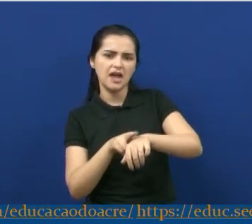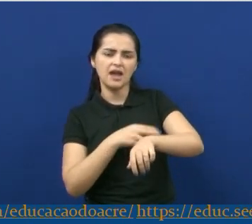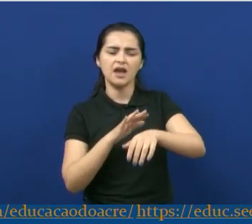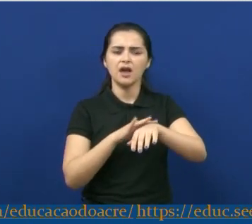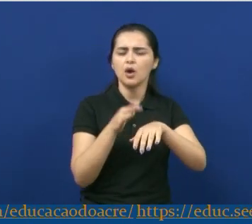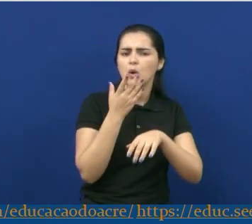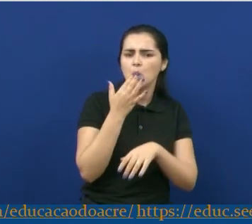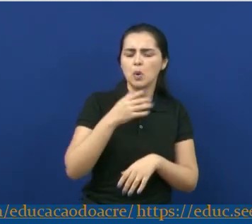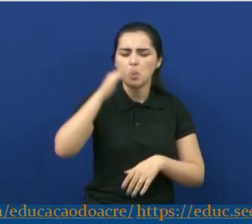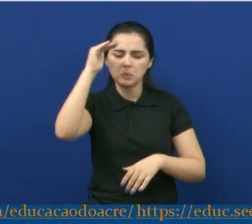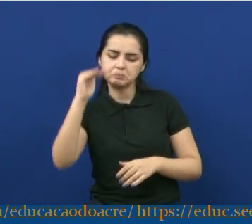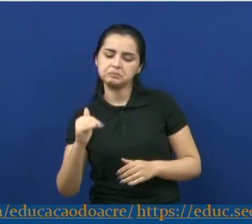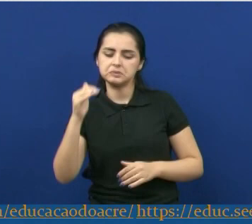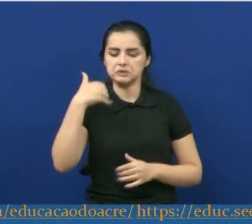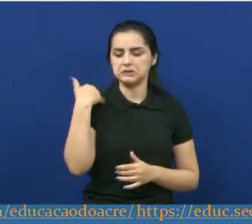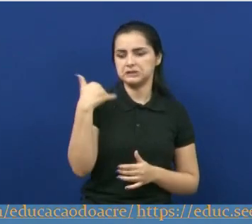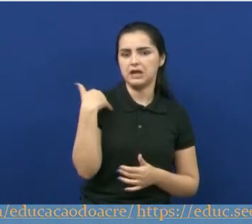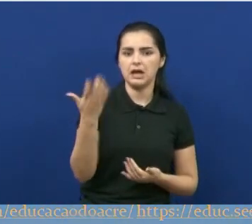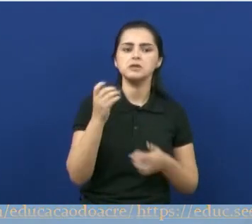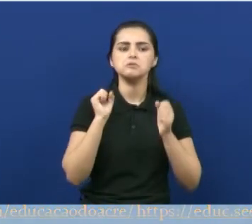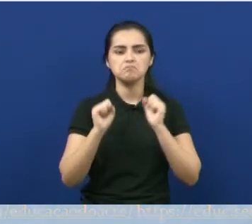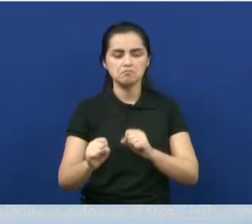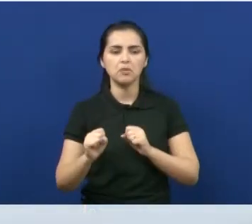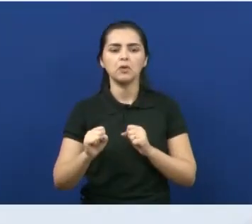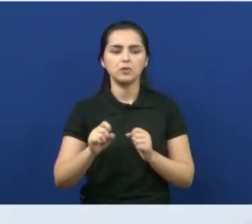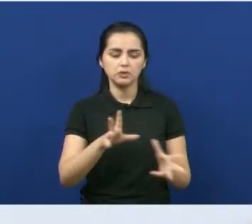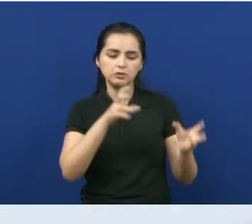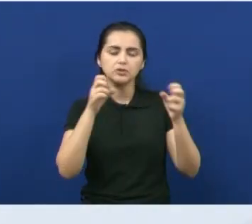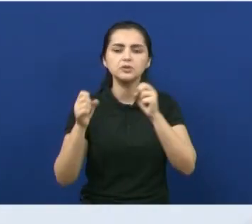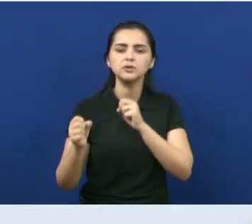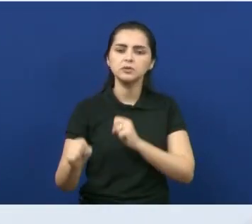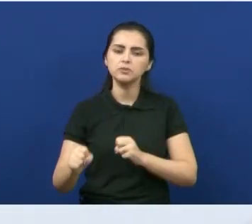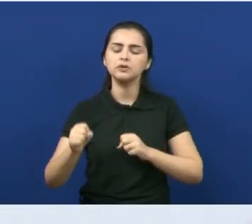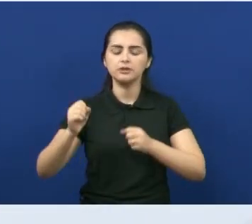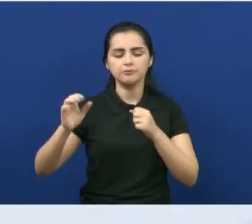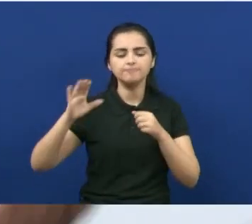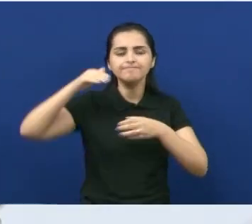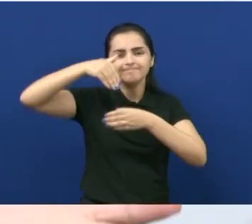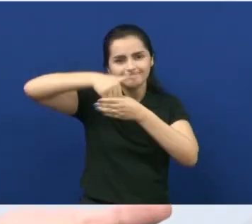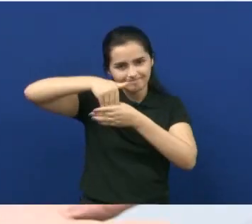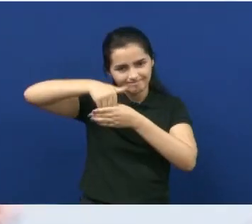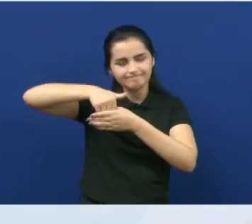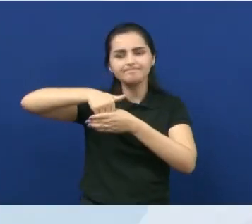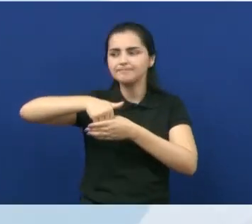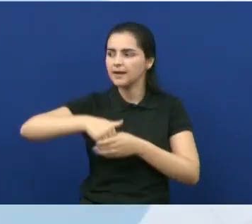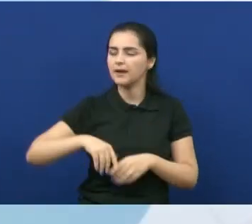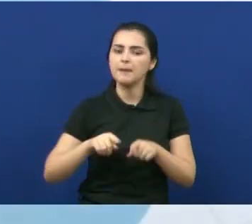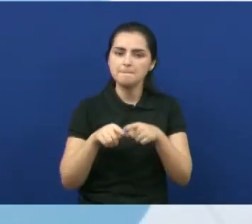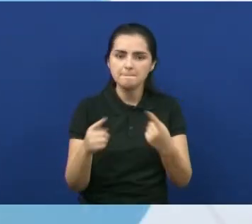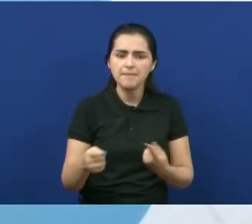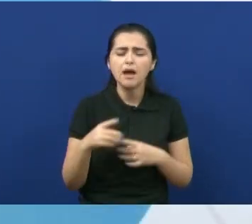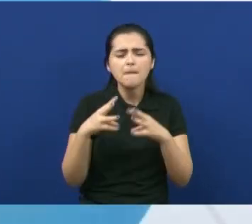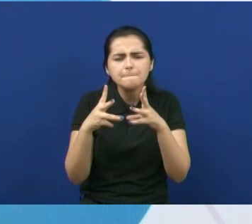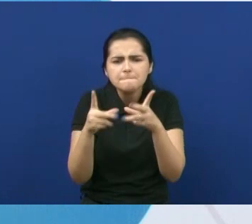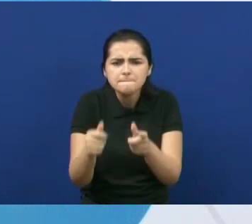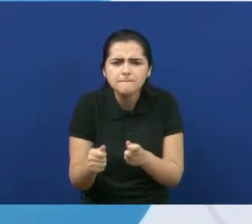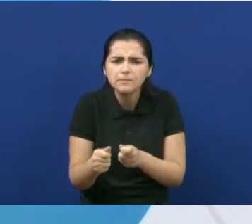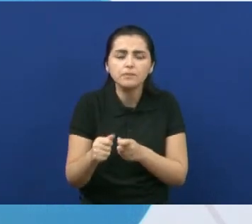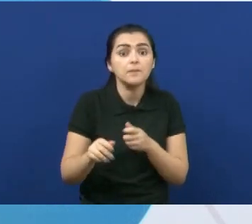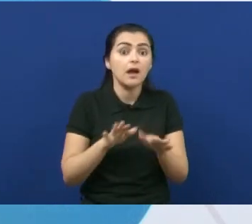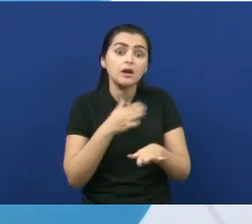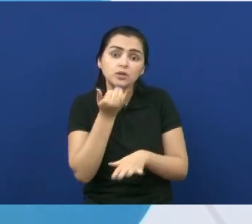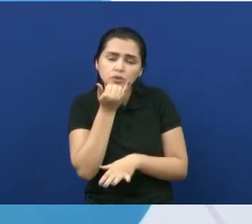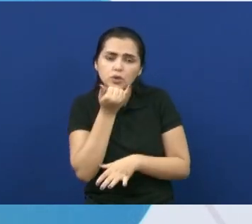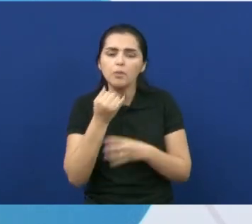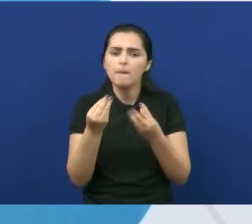de tamanho, de idade, pode exercer o sufrágio universal, pode votar. Só que muitos de vocês, por exemplo,